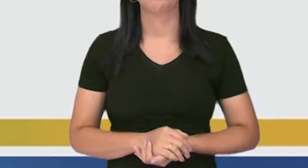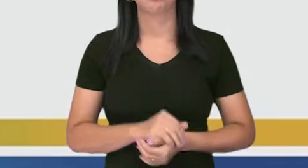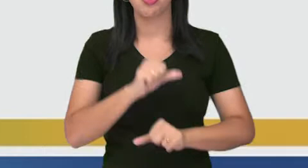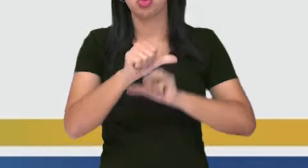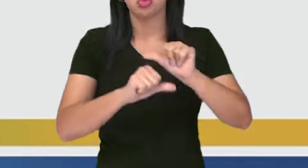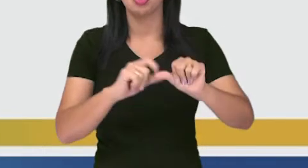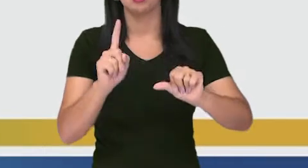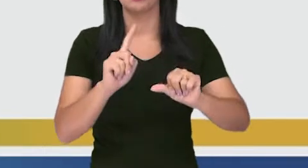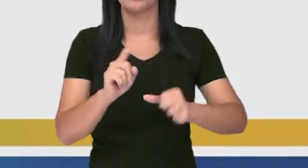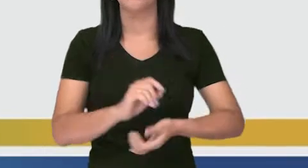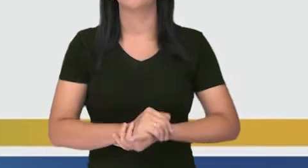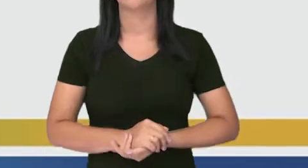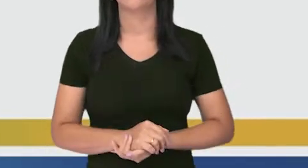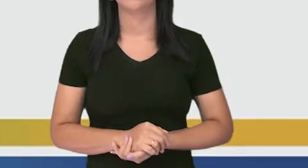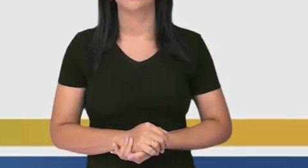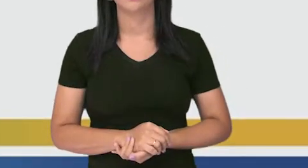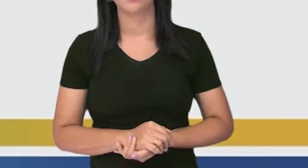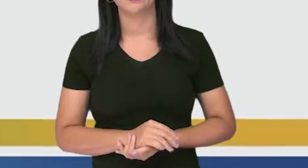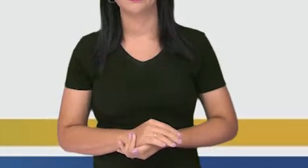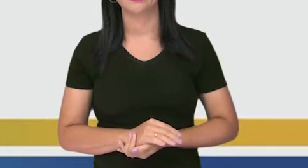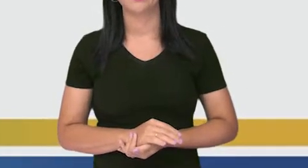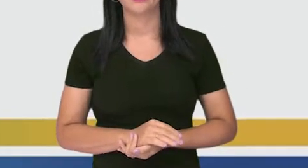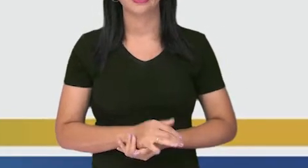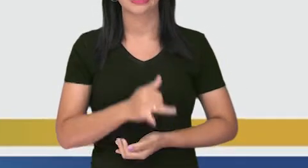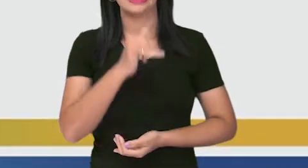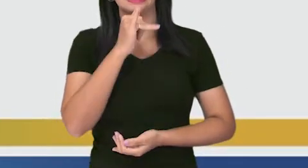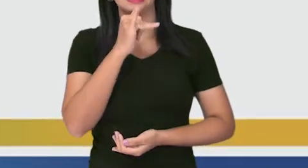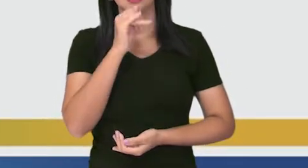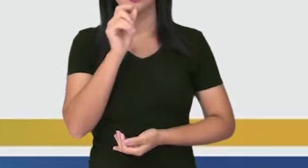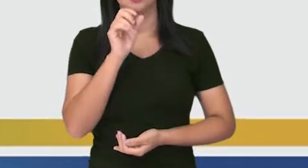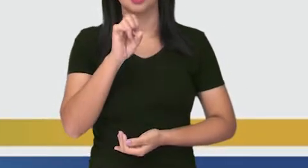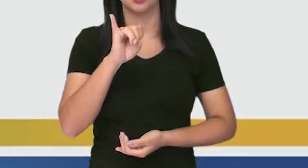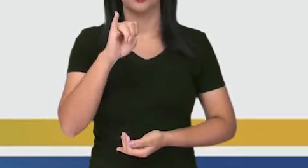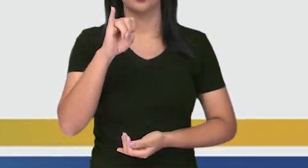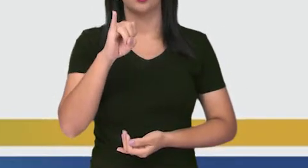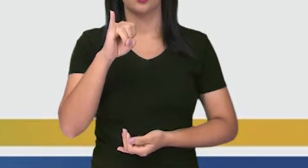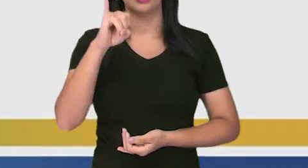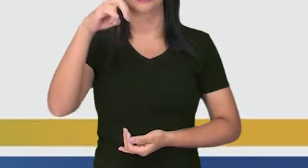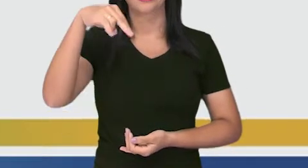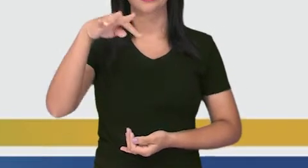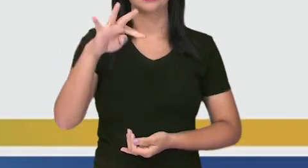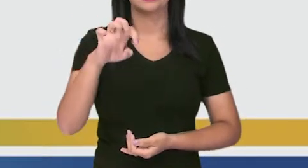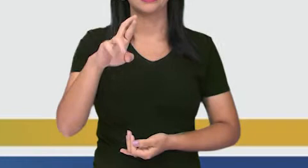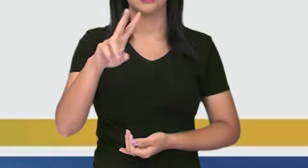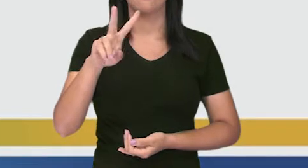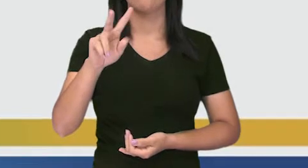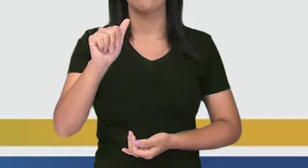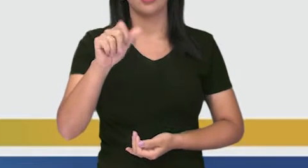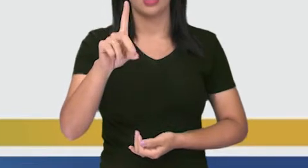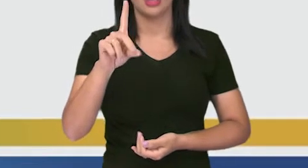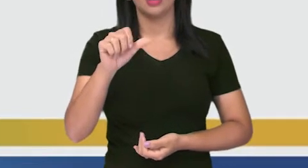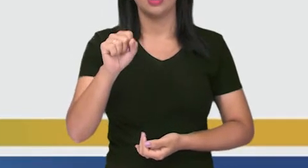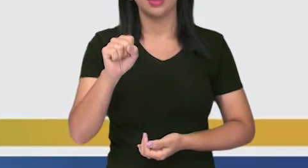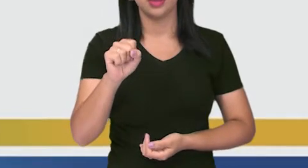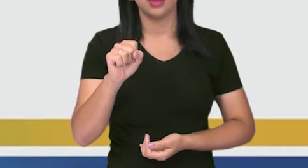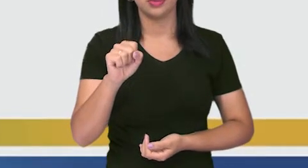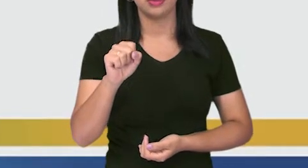o correspondente no caso em que os intervalos são tomados